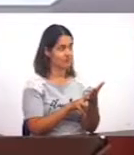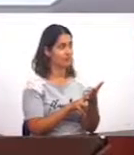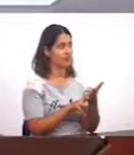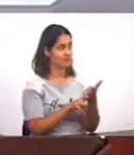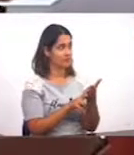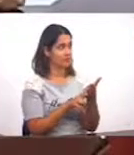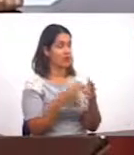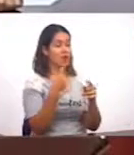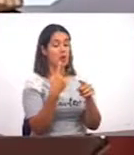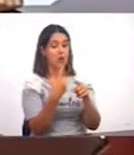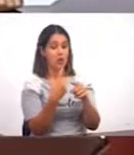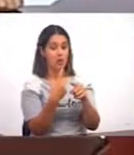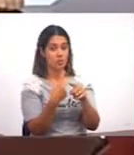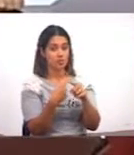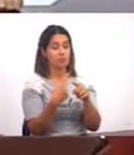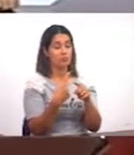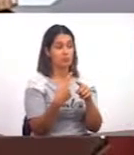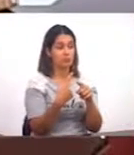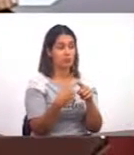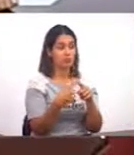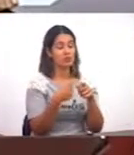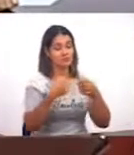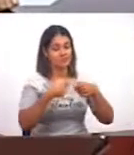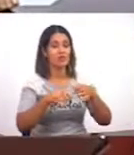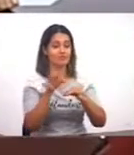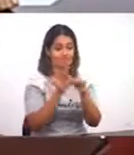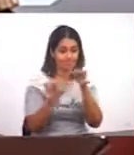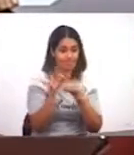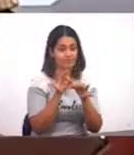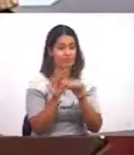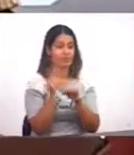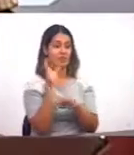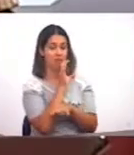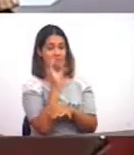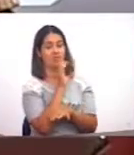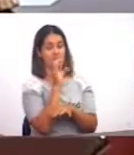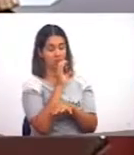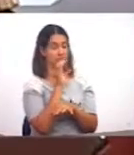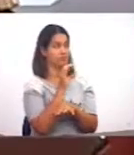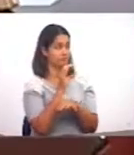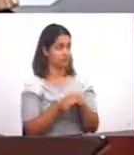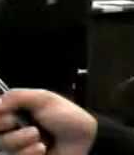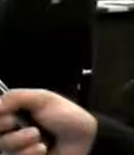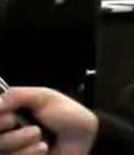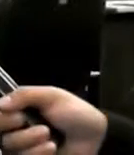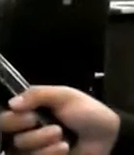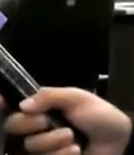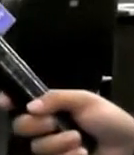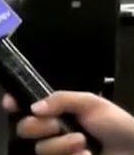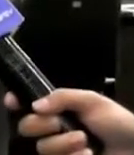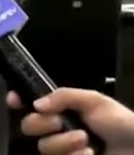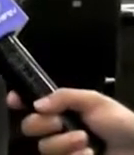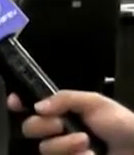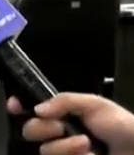Oeste para resolver esse impasse, ver se a gente consegue resolver essa situação.